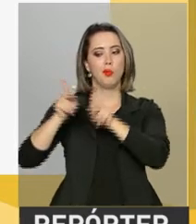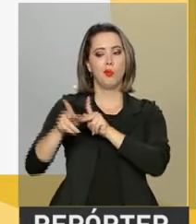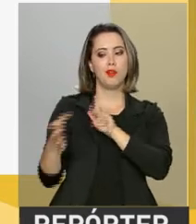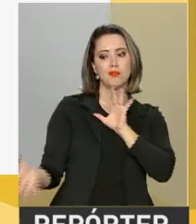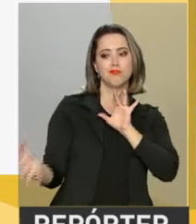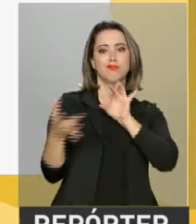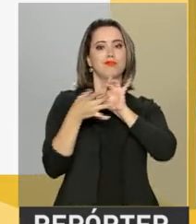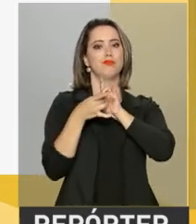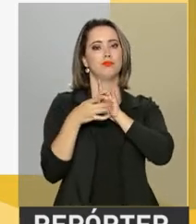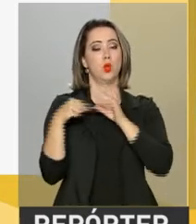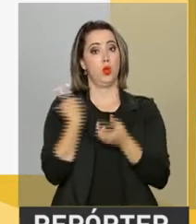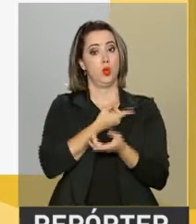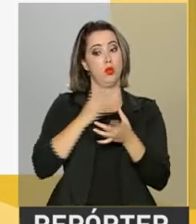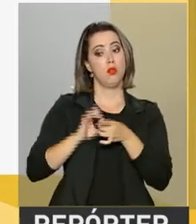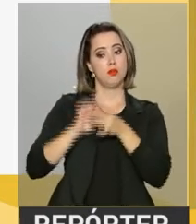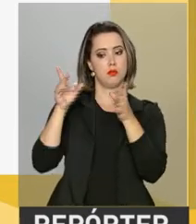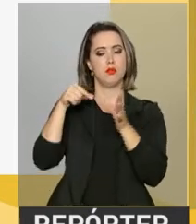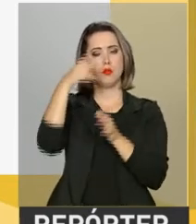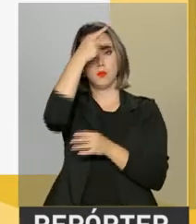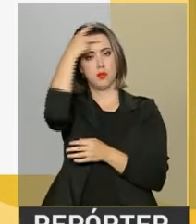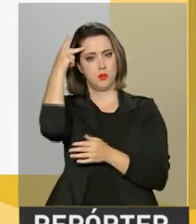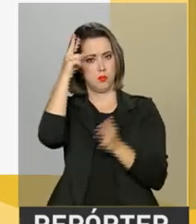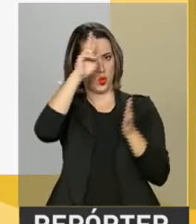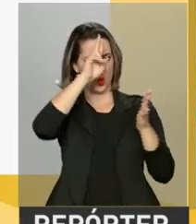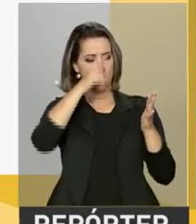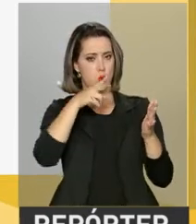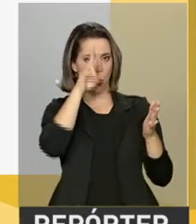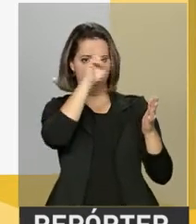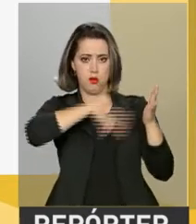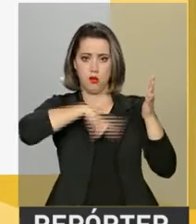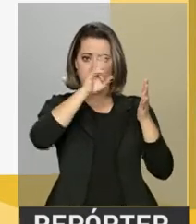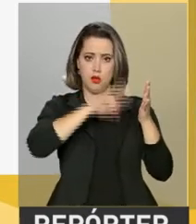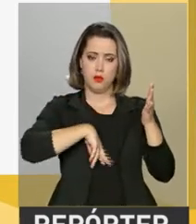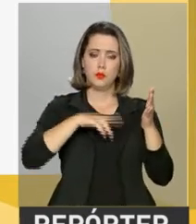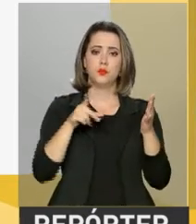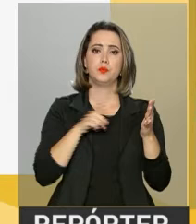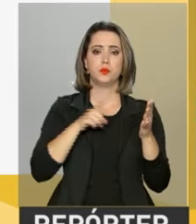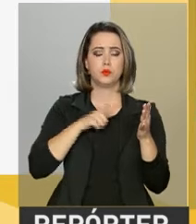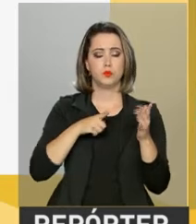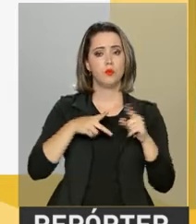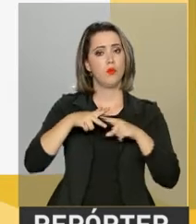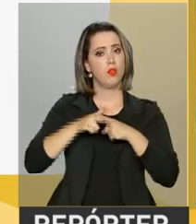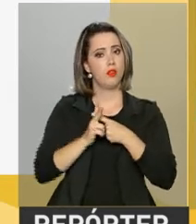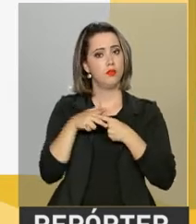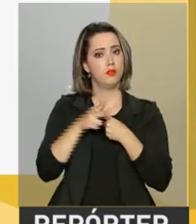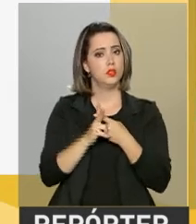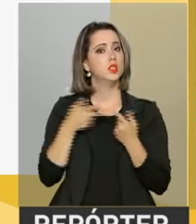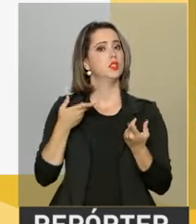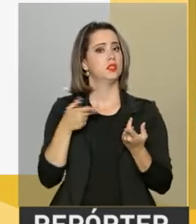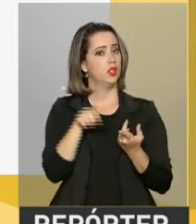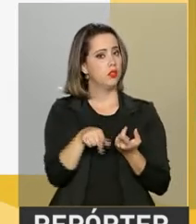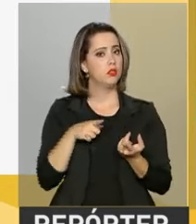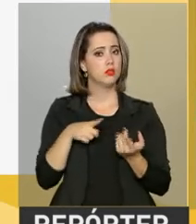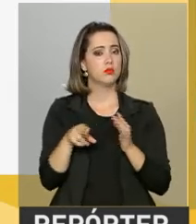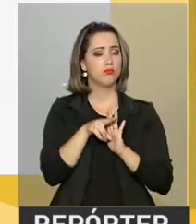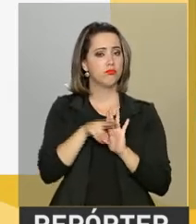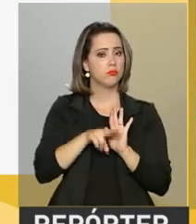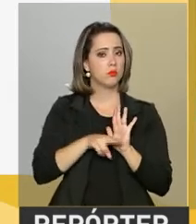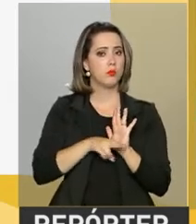nós autorizamos o relator, num dado momento, a fazer uma série de ajustamentos. E ajustamentos,